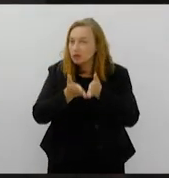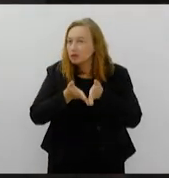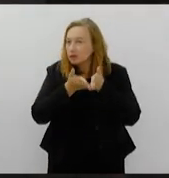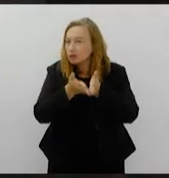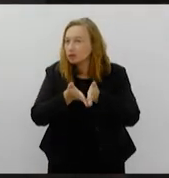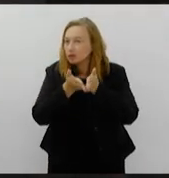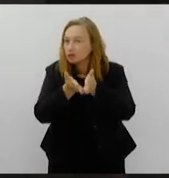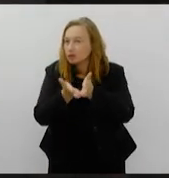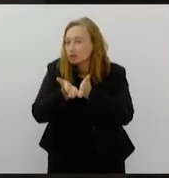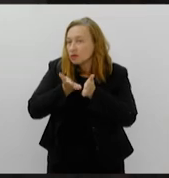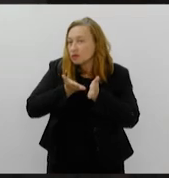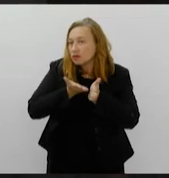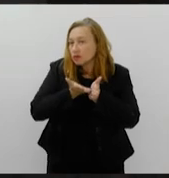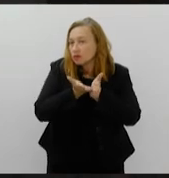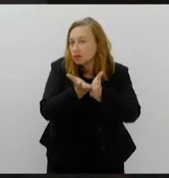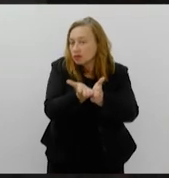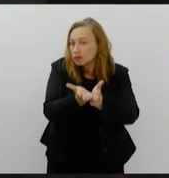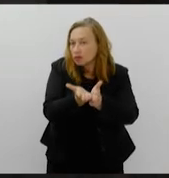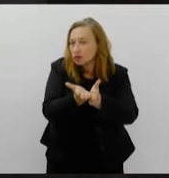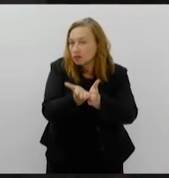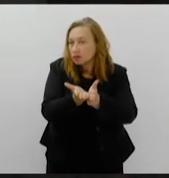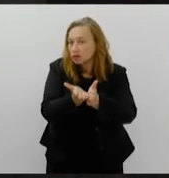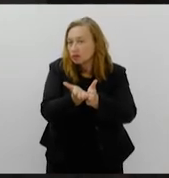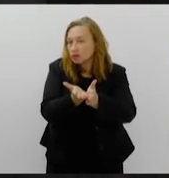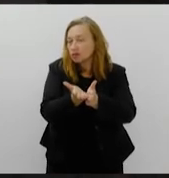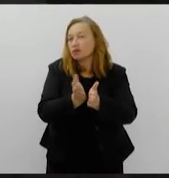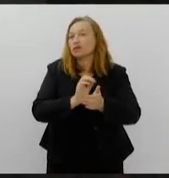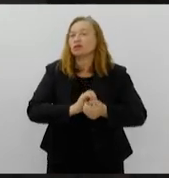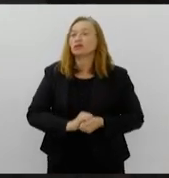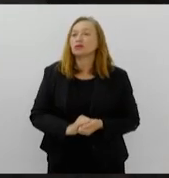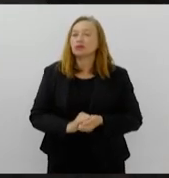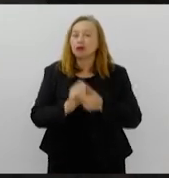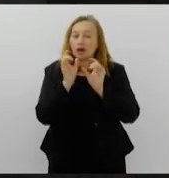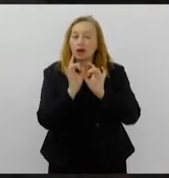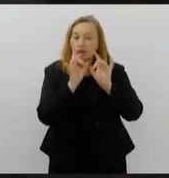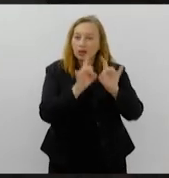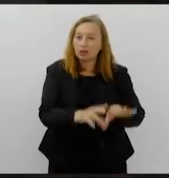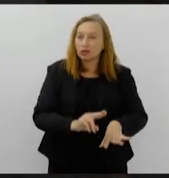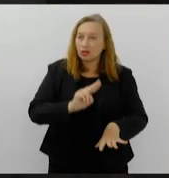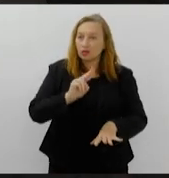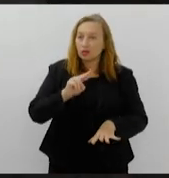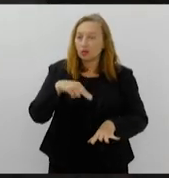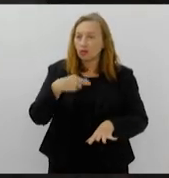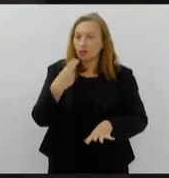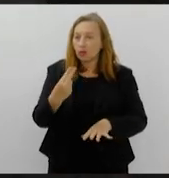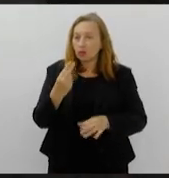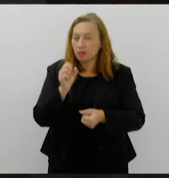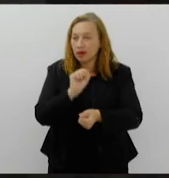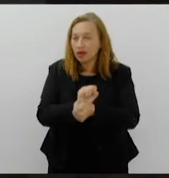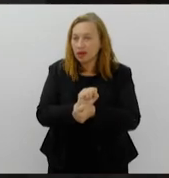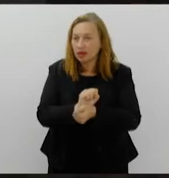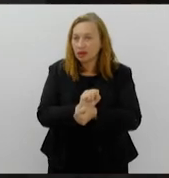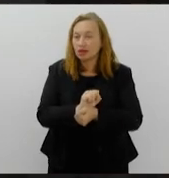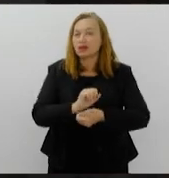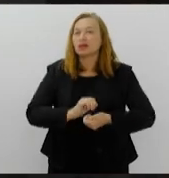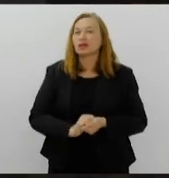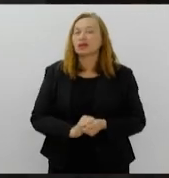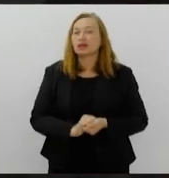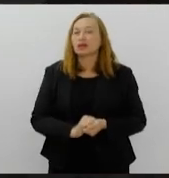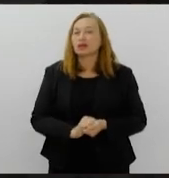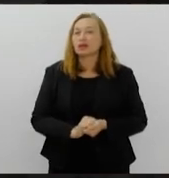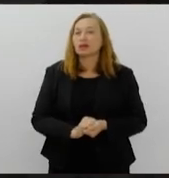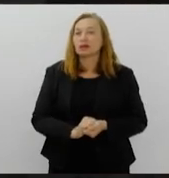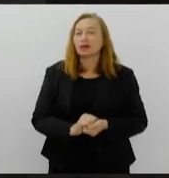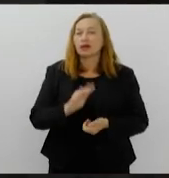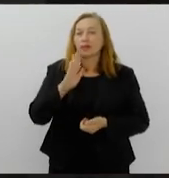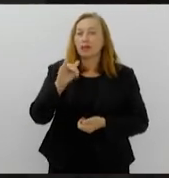se encontram atracadas, fundeadas, abandonadas ou fora de operação na Baía de Guanabara, Baía da